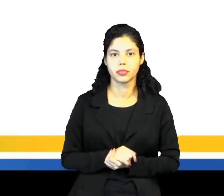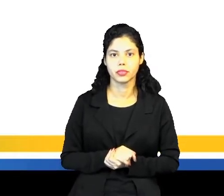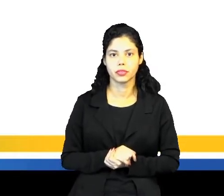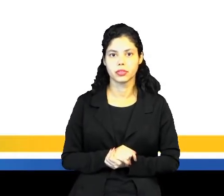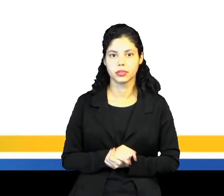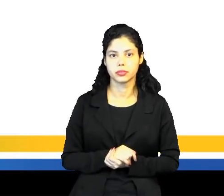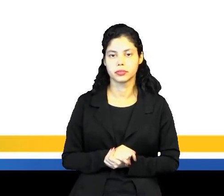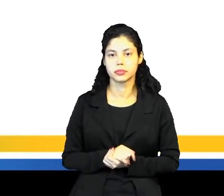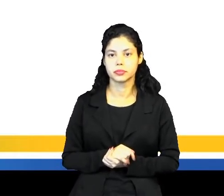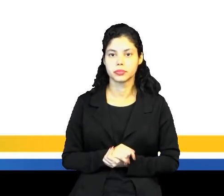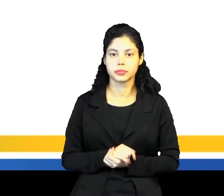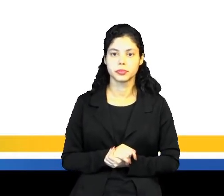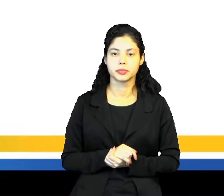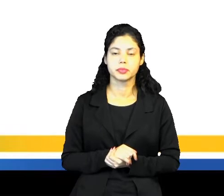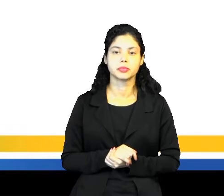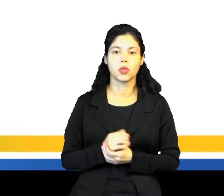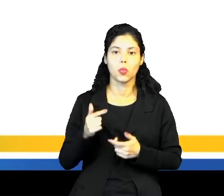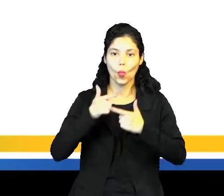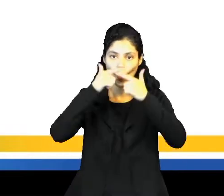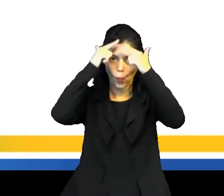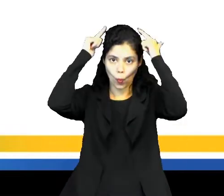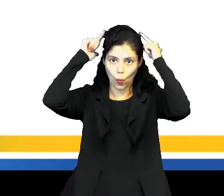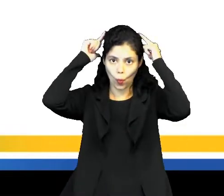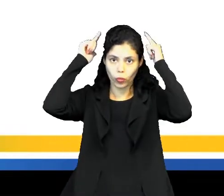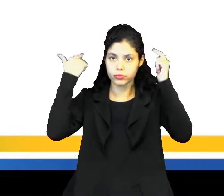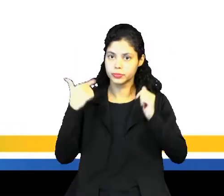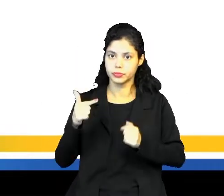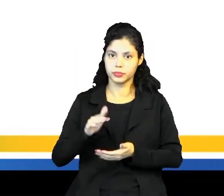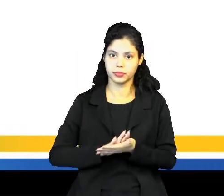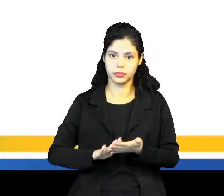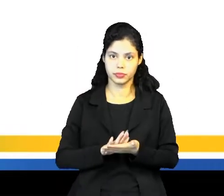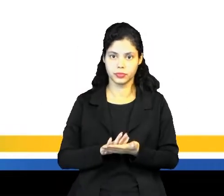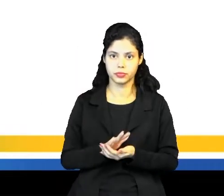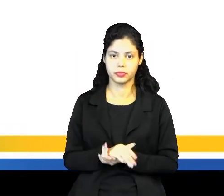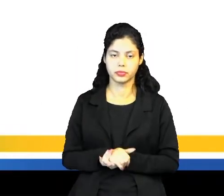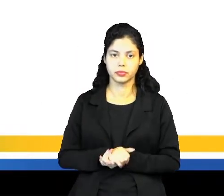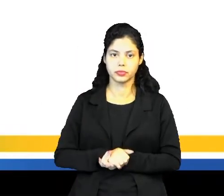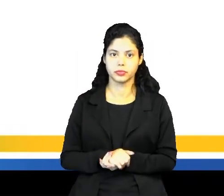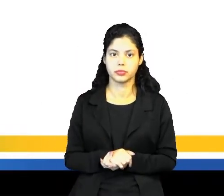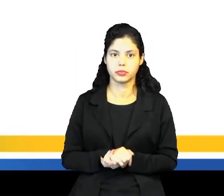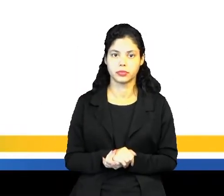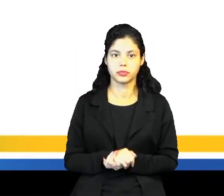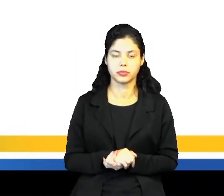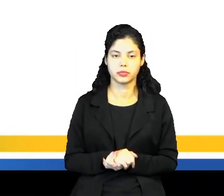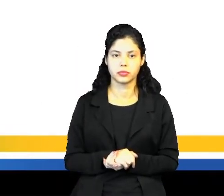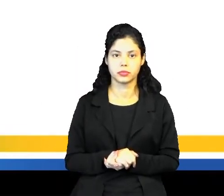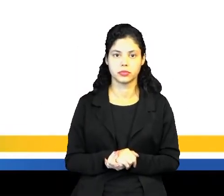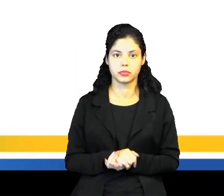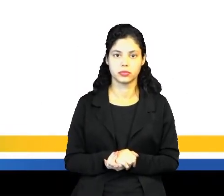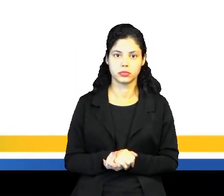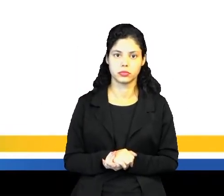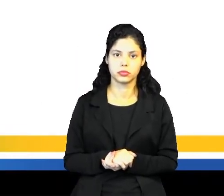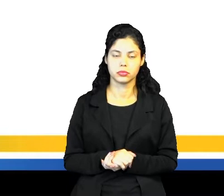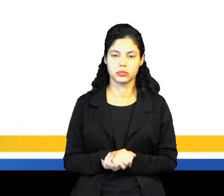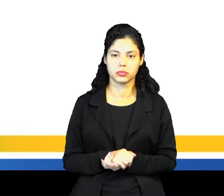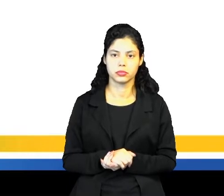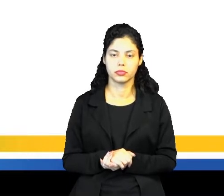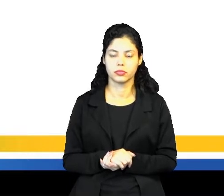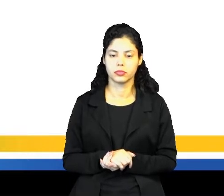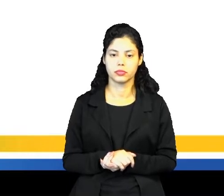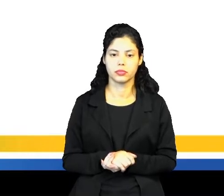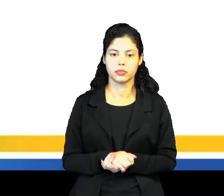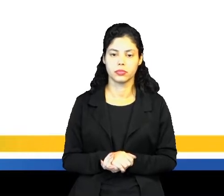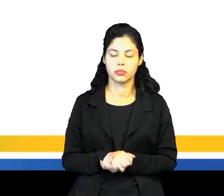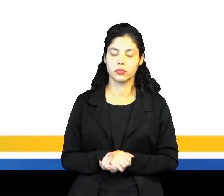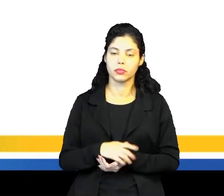bem denotativo, né? Diz que ele é meio careca, né? Não tem muito cabelo na cabeça. Cresciente de abdômen,